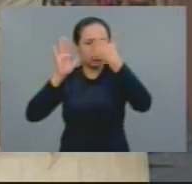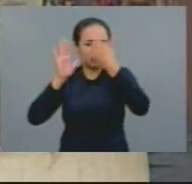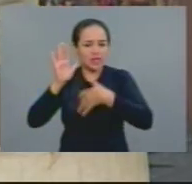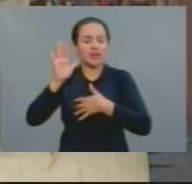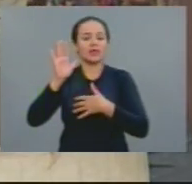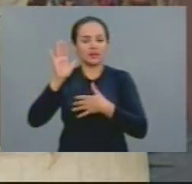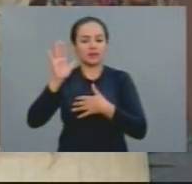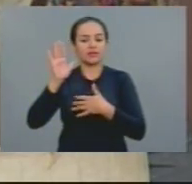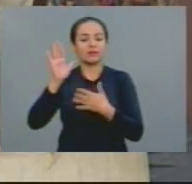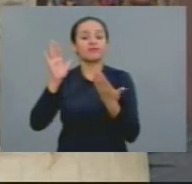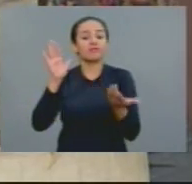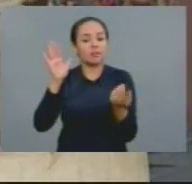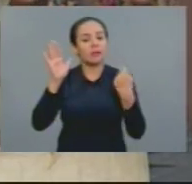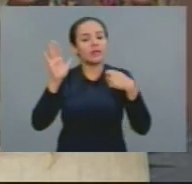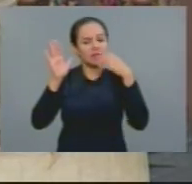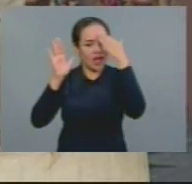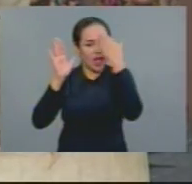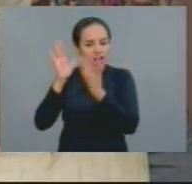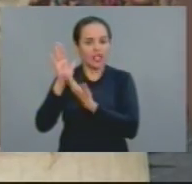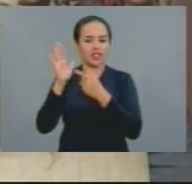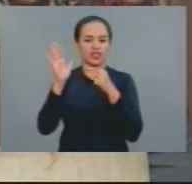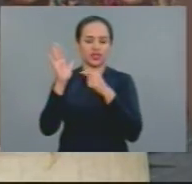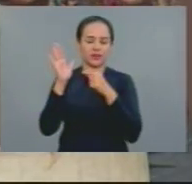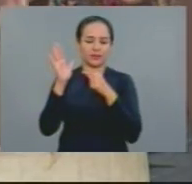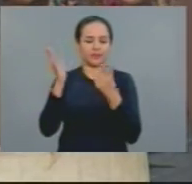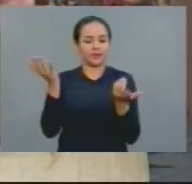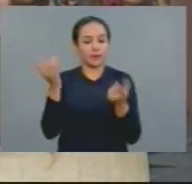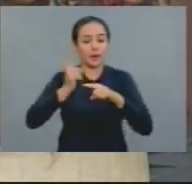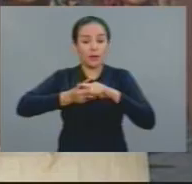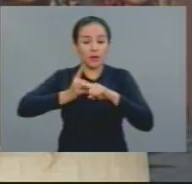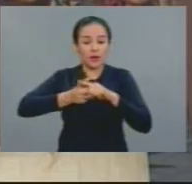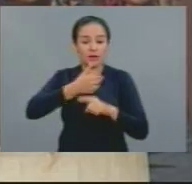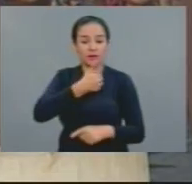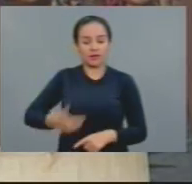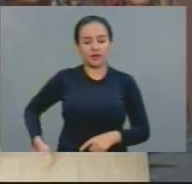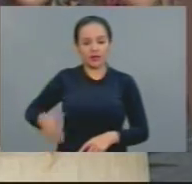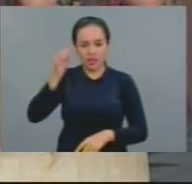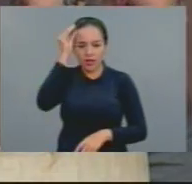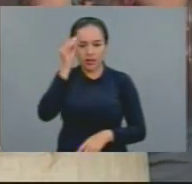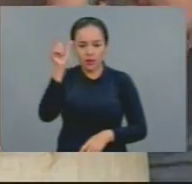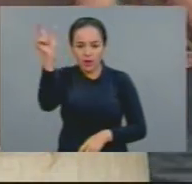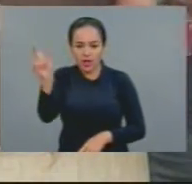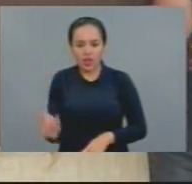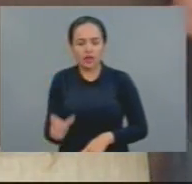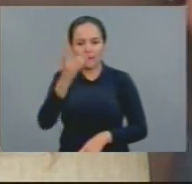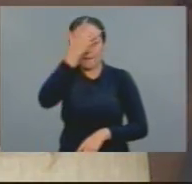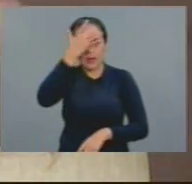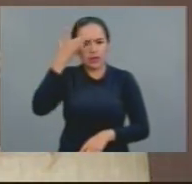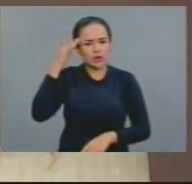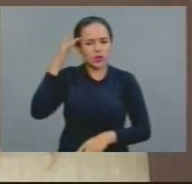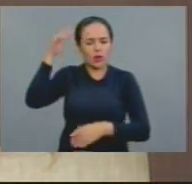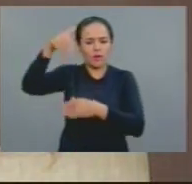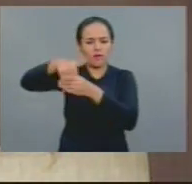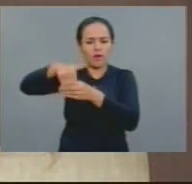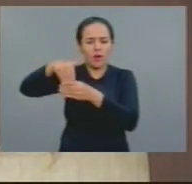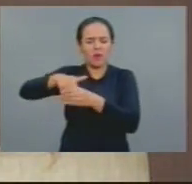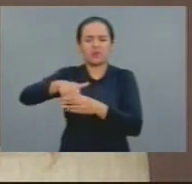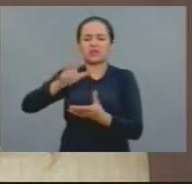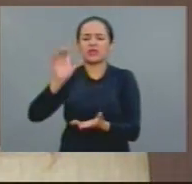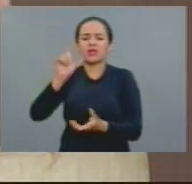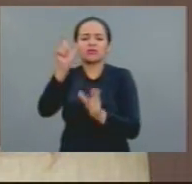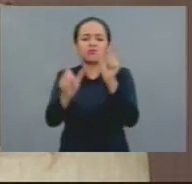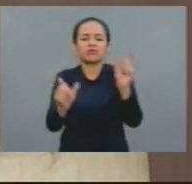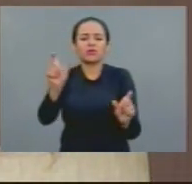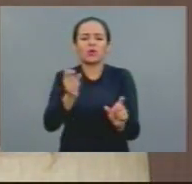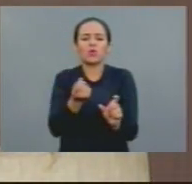votos. Alguém que assume no estado do Ceará, um estado com muitos desafios, sem dúvida